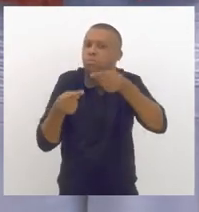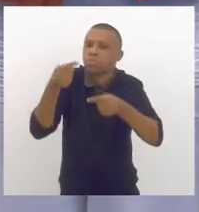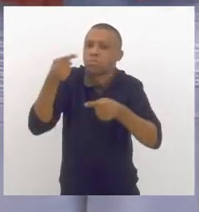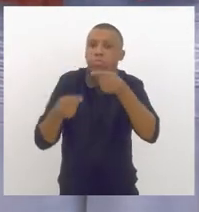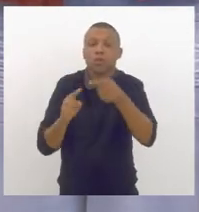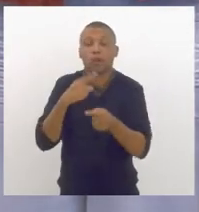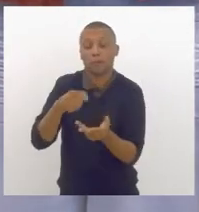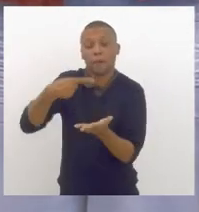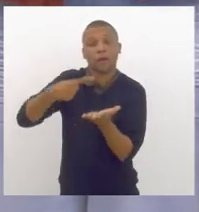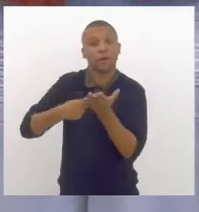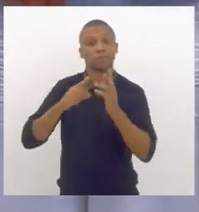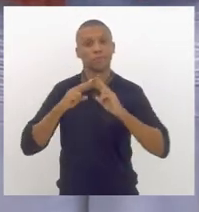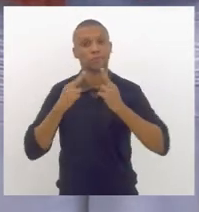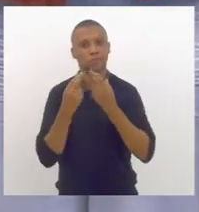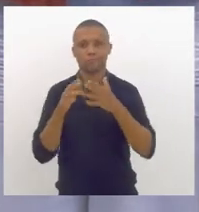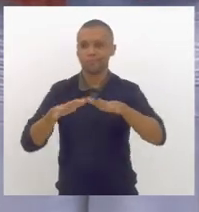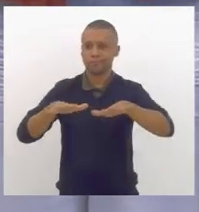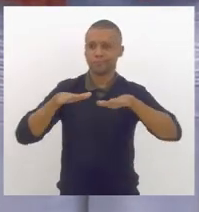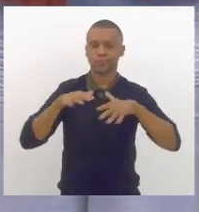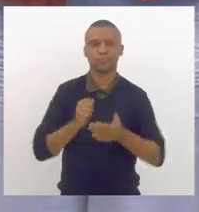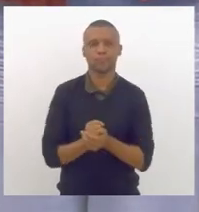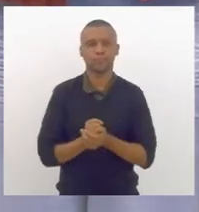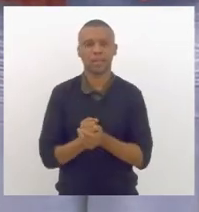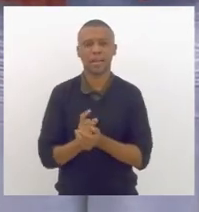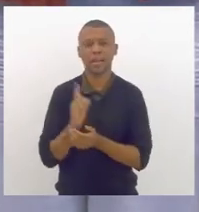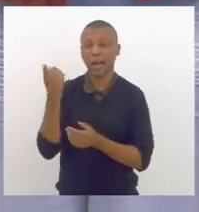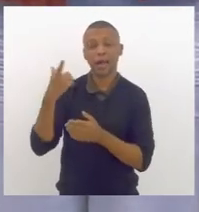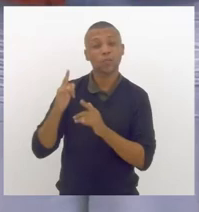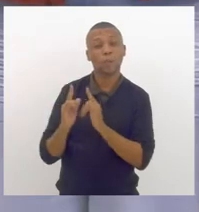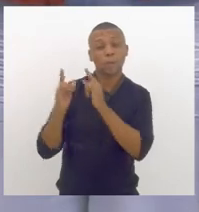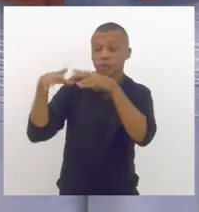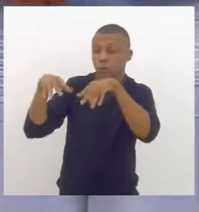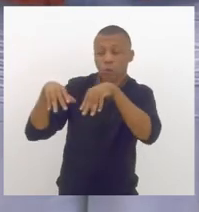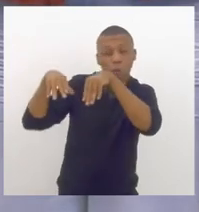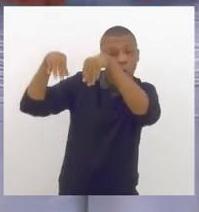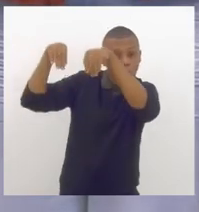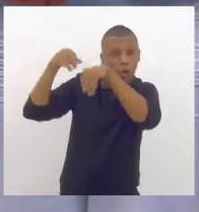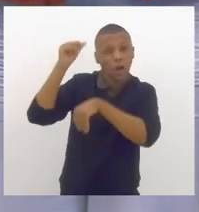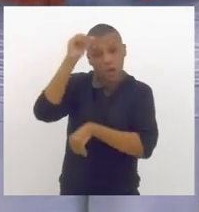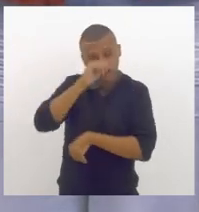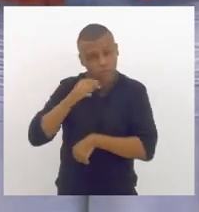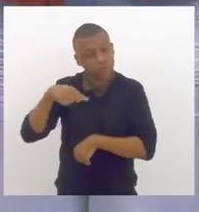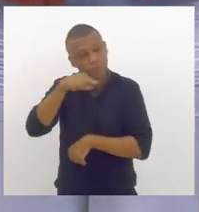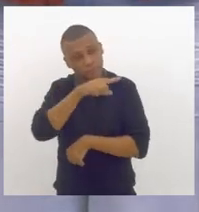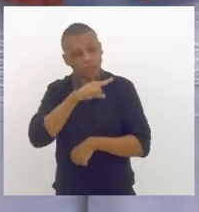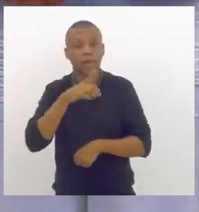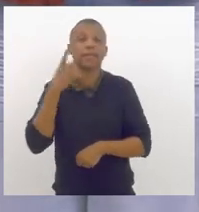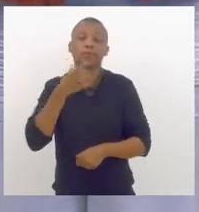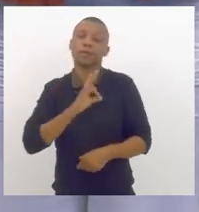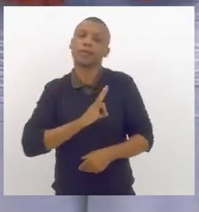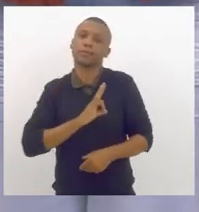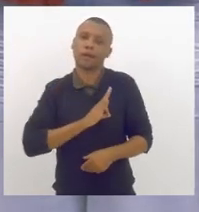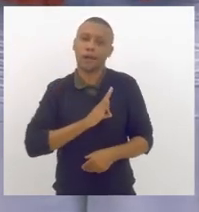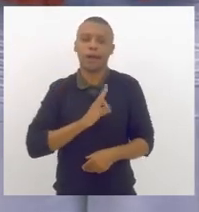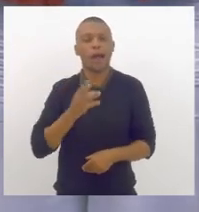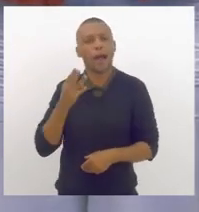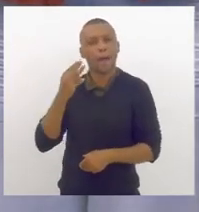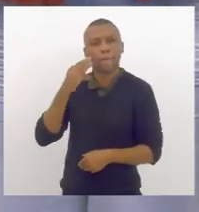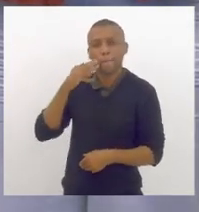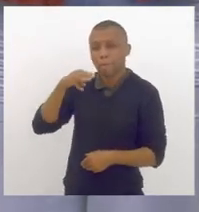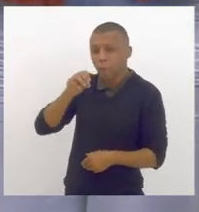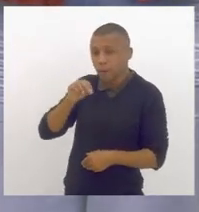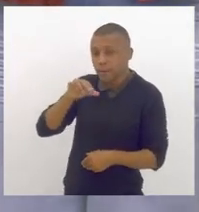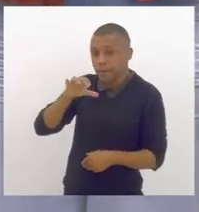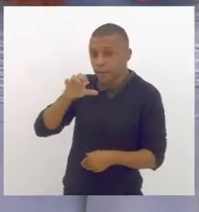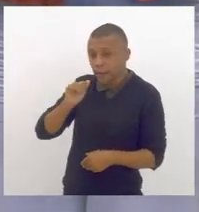audiência pública, ainda no antigo prédio, a deputada Marta Rocha vai lembrar, a deputada Mônica Francisco também vai lembrar, assim como o deputado